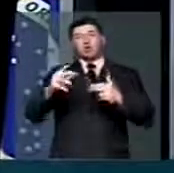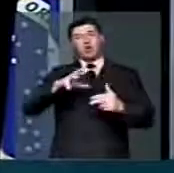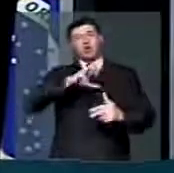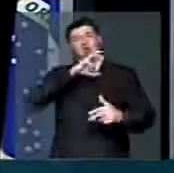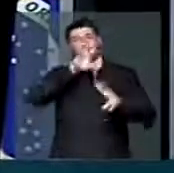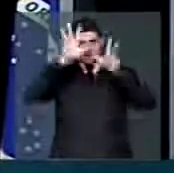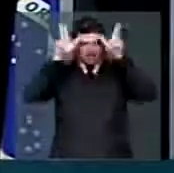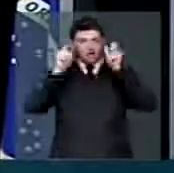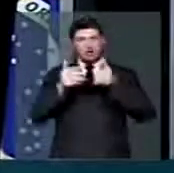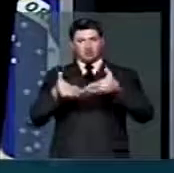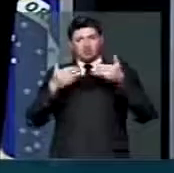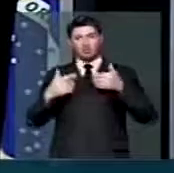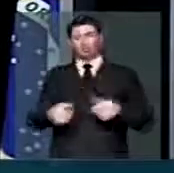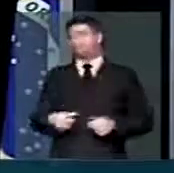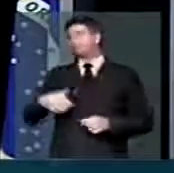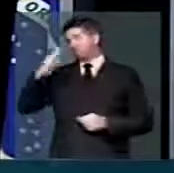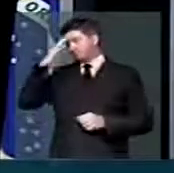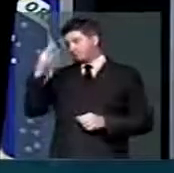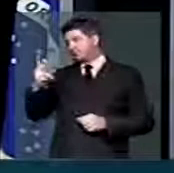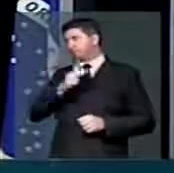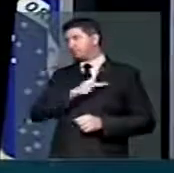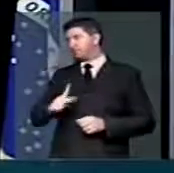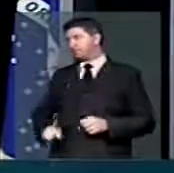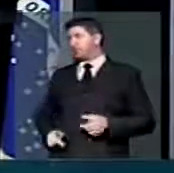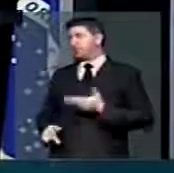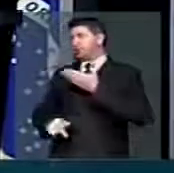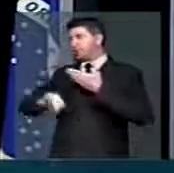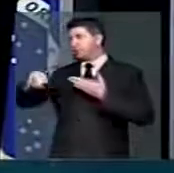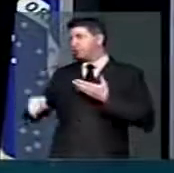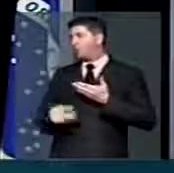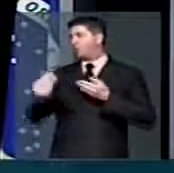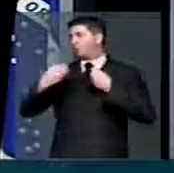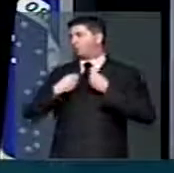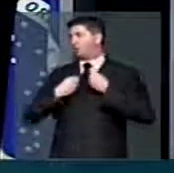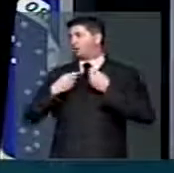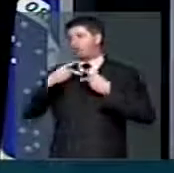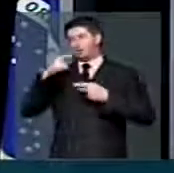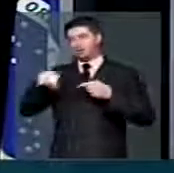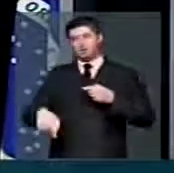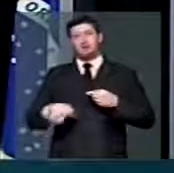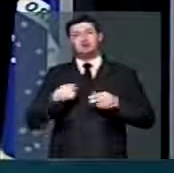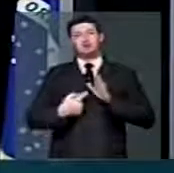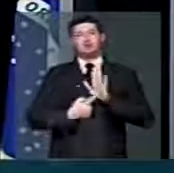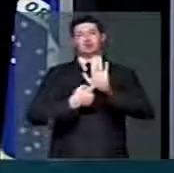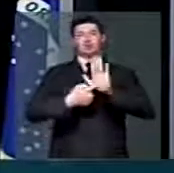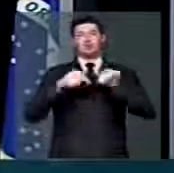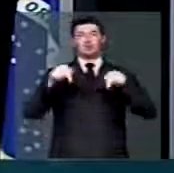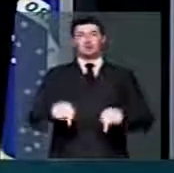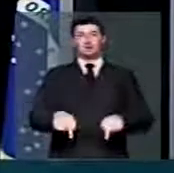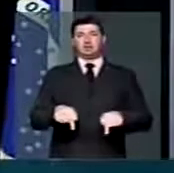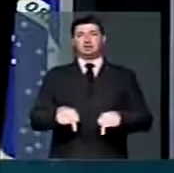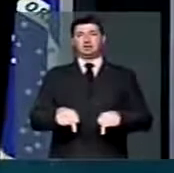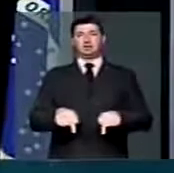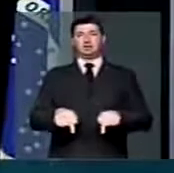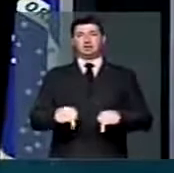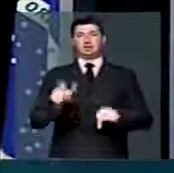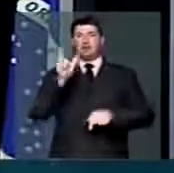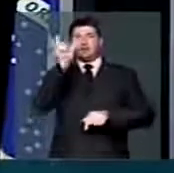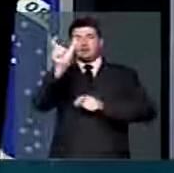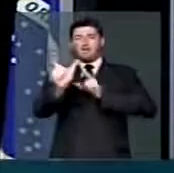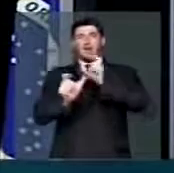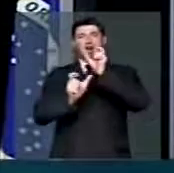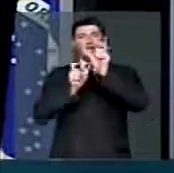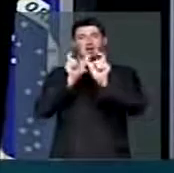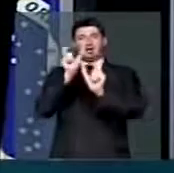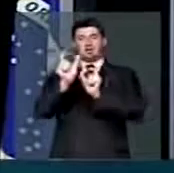Eu agradeço, senhor presidente, pela oportunidade que tenho em expressar aqui as palavras